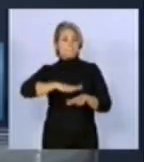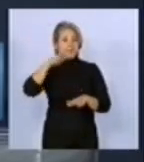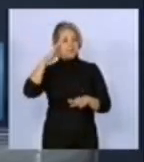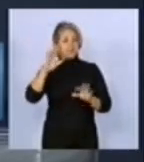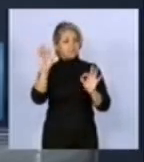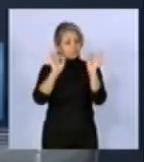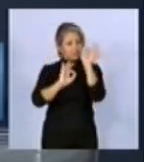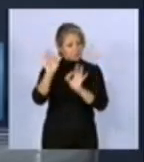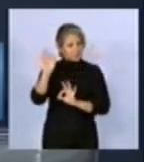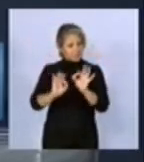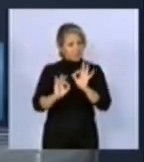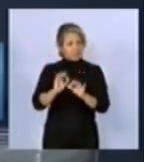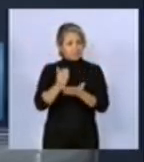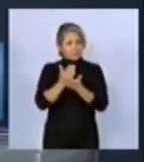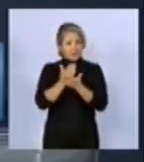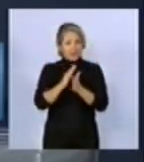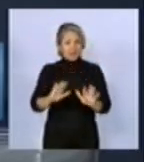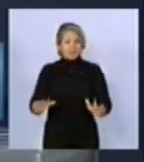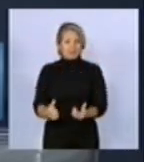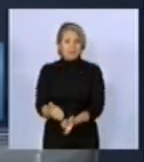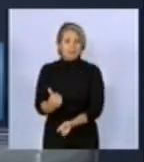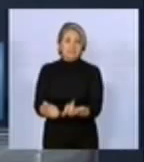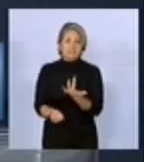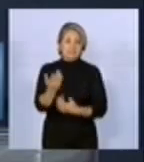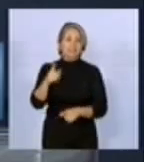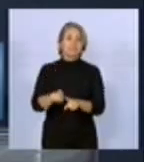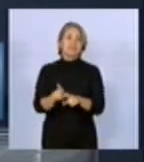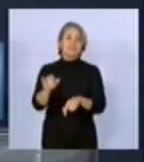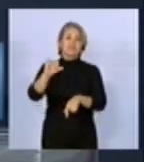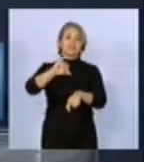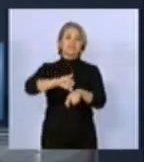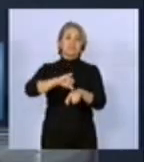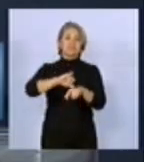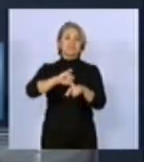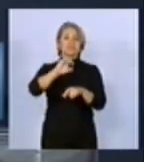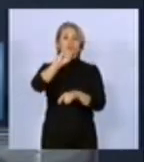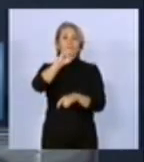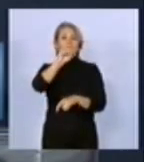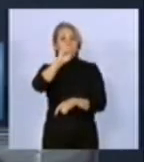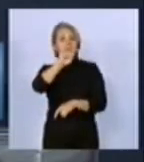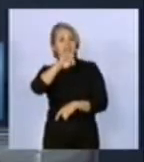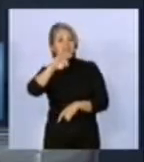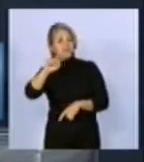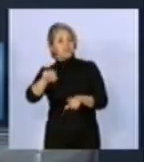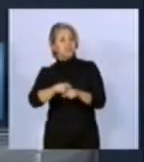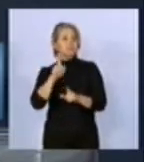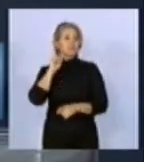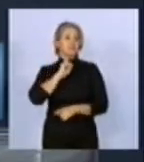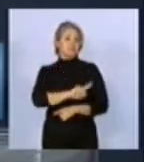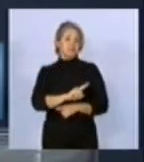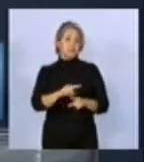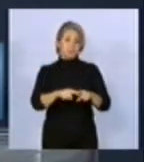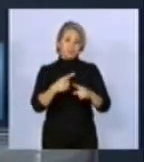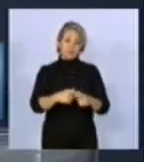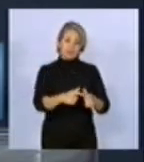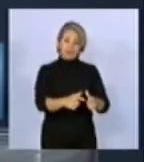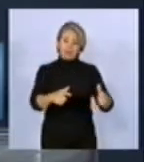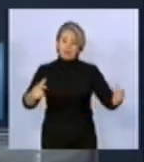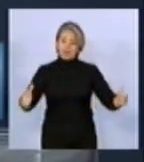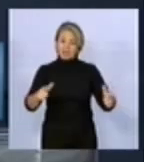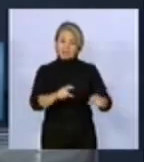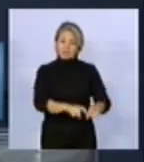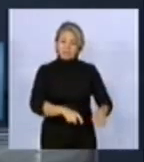Palha da cana é o centro-oeste o Estado de Minas Gerais isto porque as áreas de plantil possuem pouca